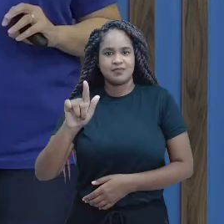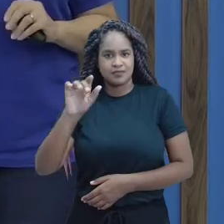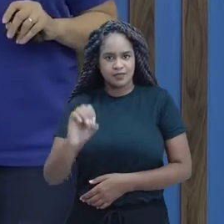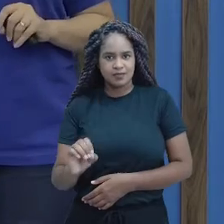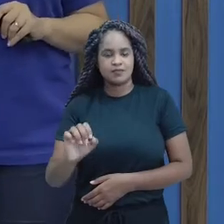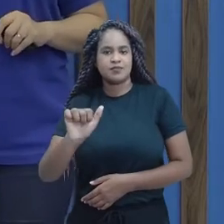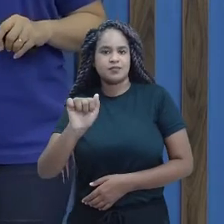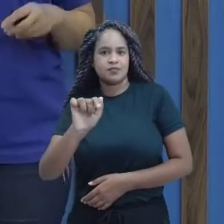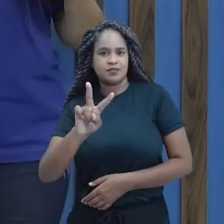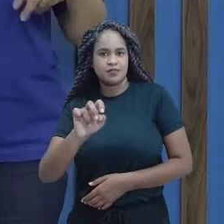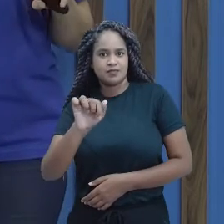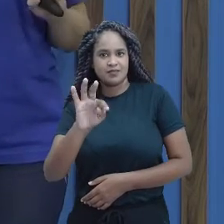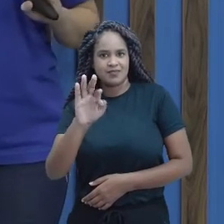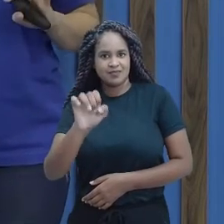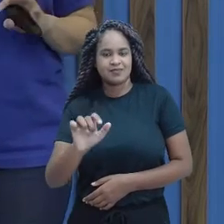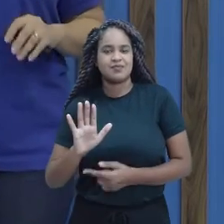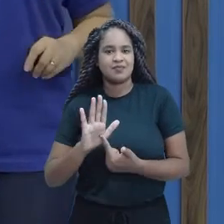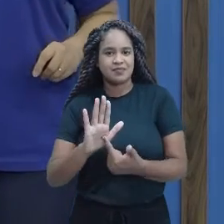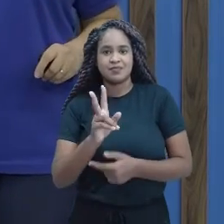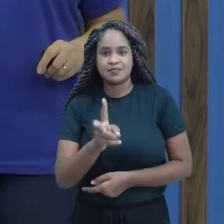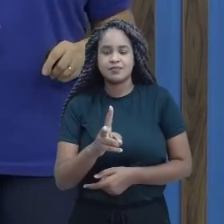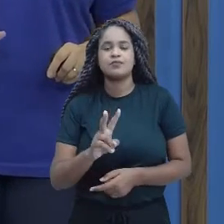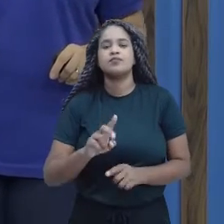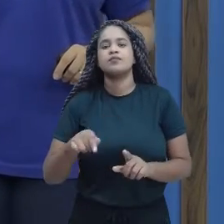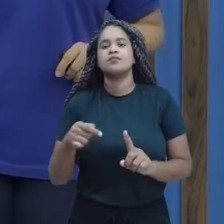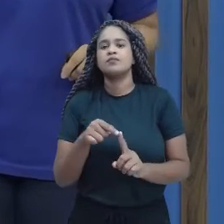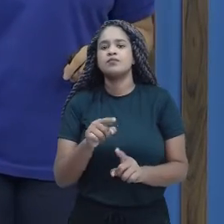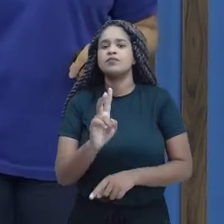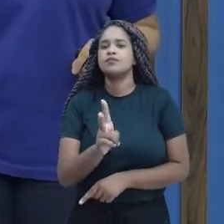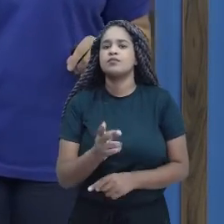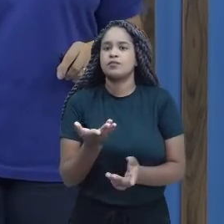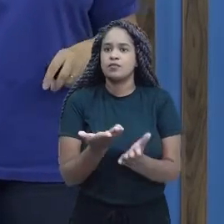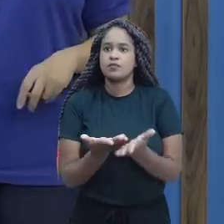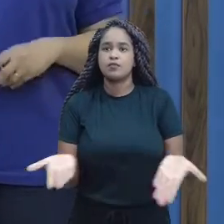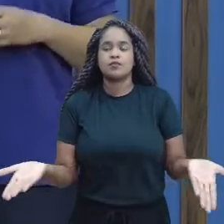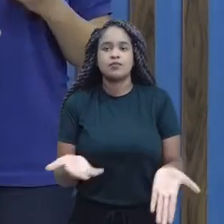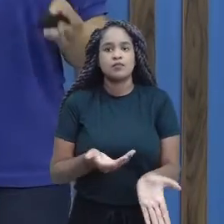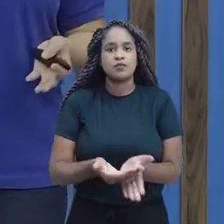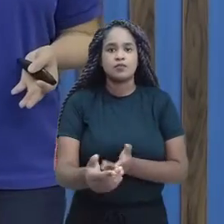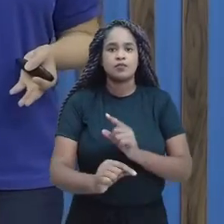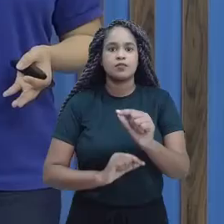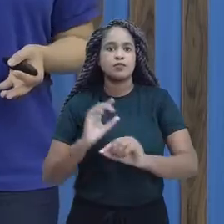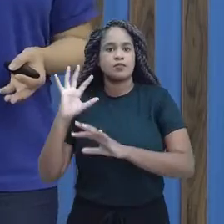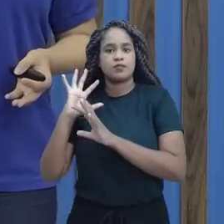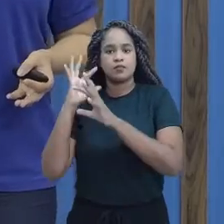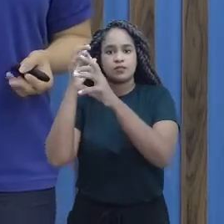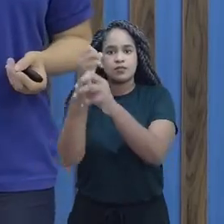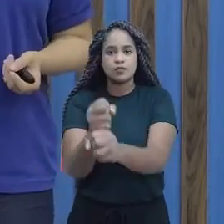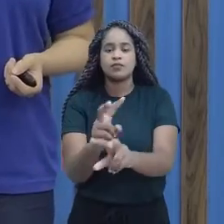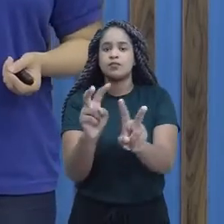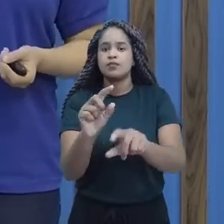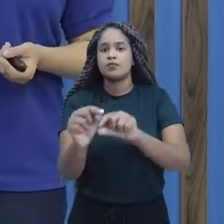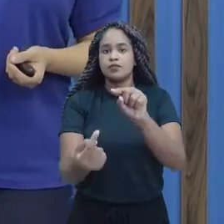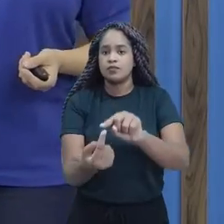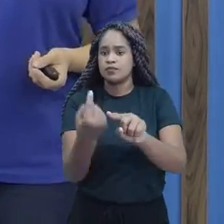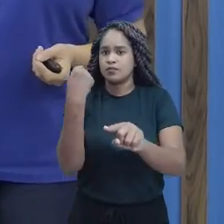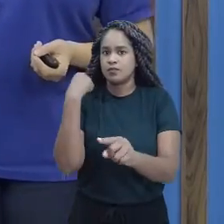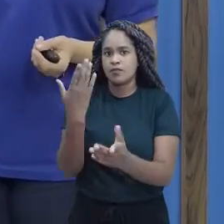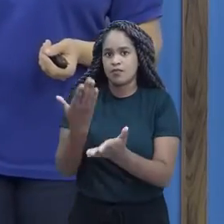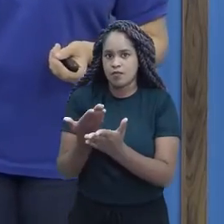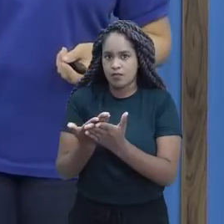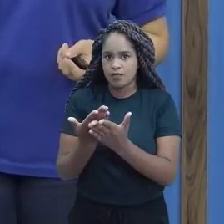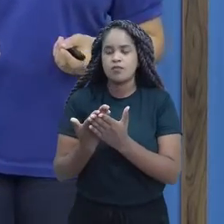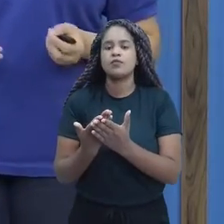aqui para me ajudar aqui, dar continuidade à nossa aula. Eu vou começar com a revisão, falando sobre o que aconteceu nas